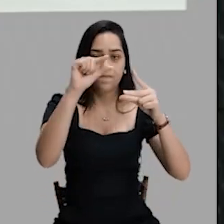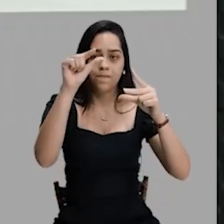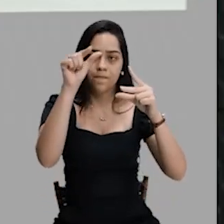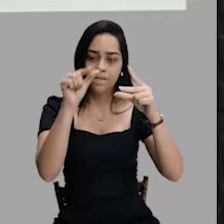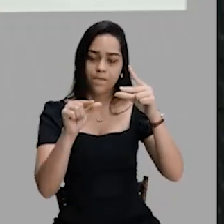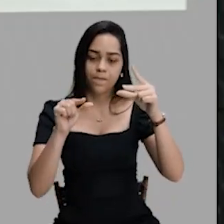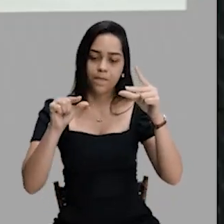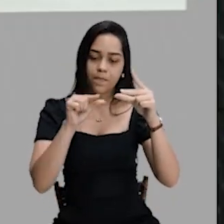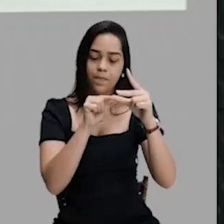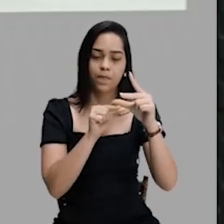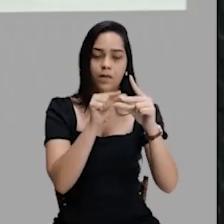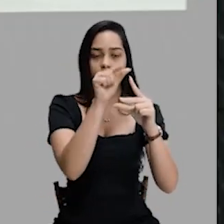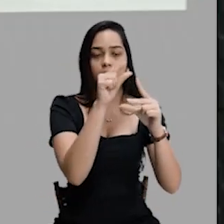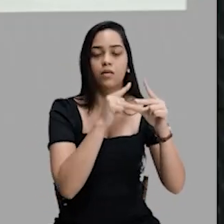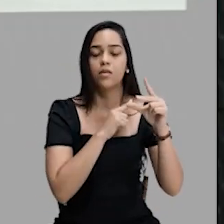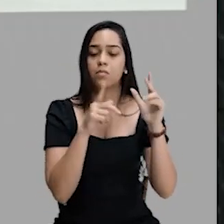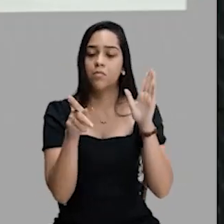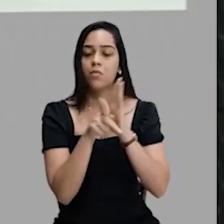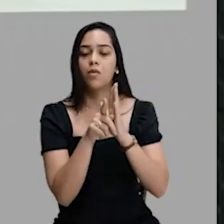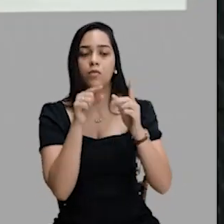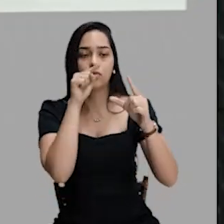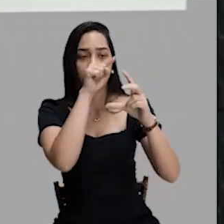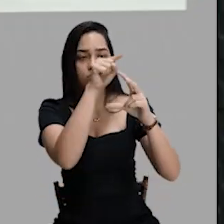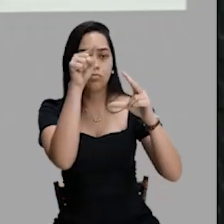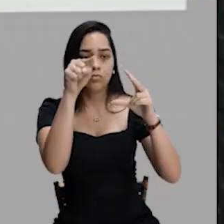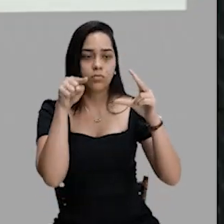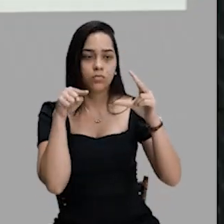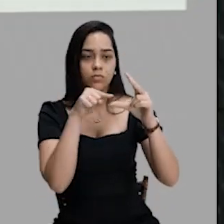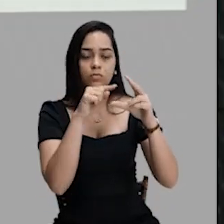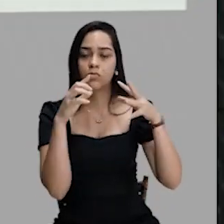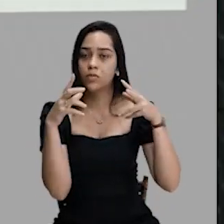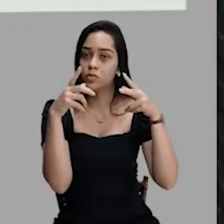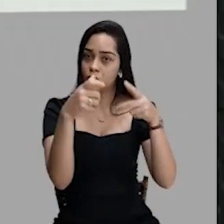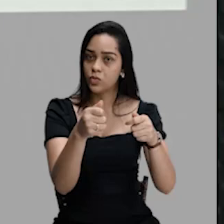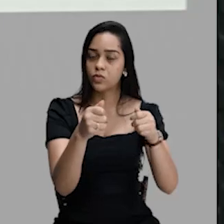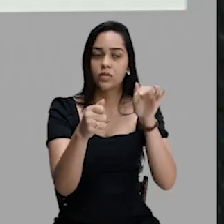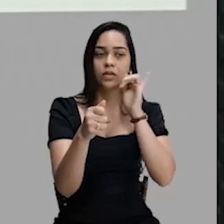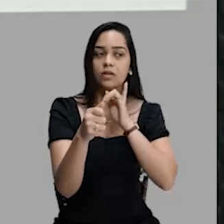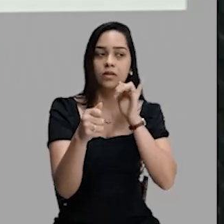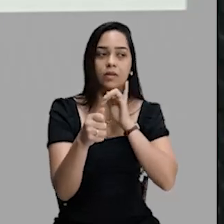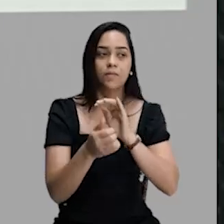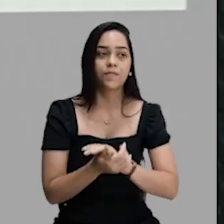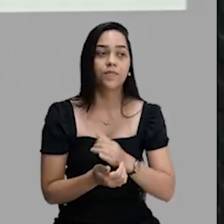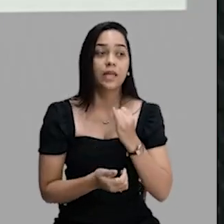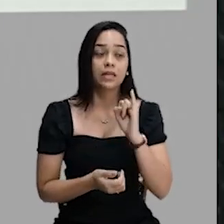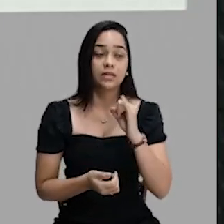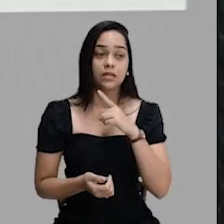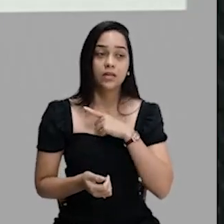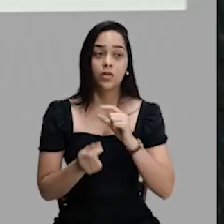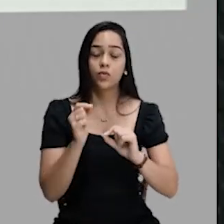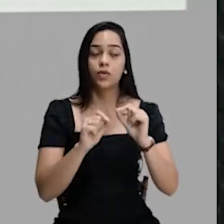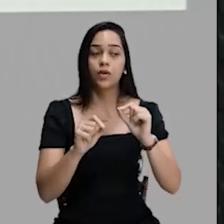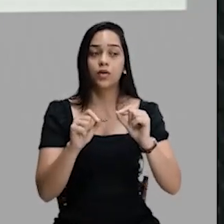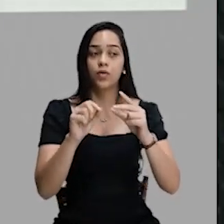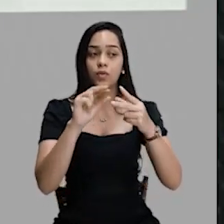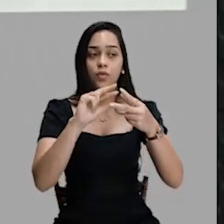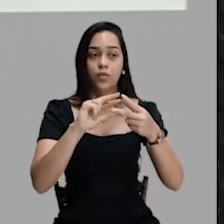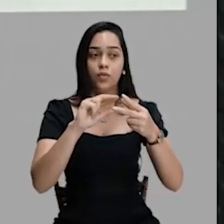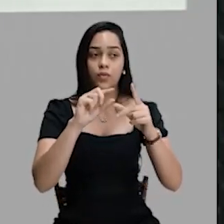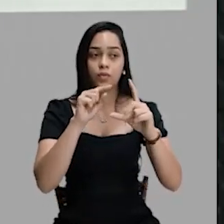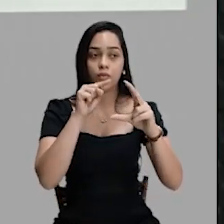que converge para aquele vértice. Tem que convergir para todos. Por exemplo, se aqui eu tenho um vértice, que